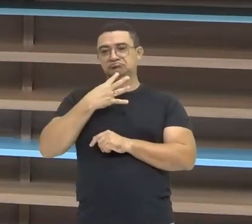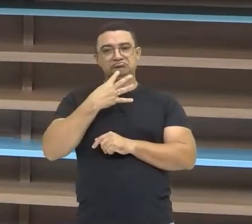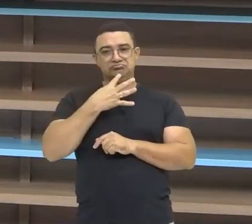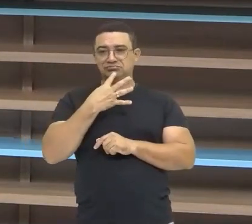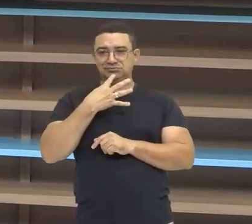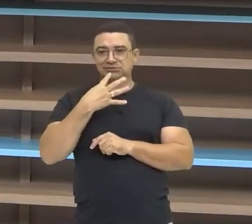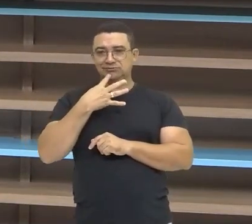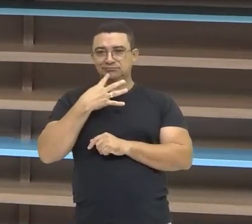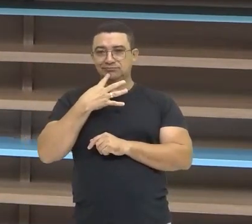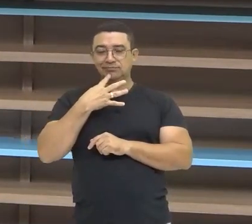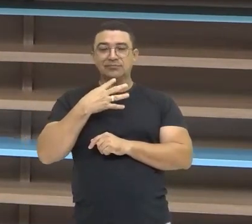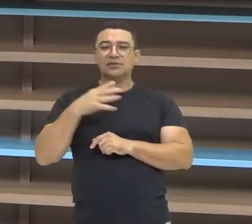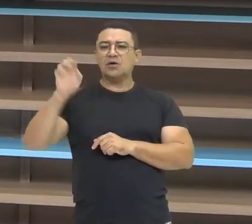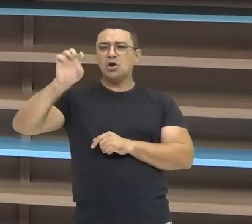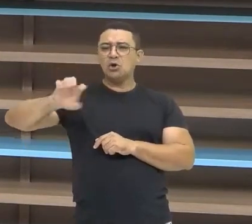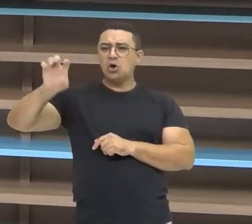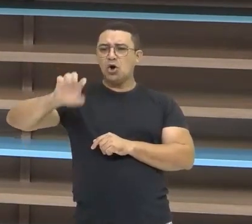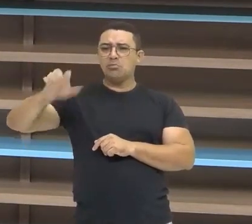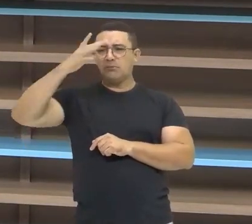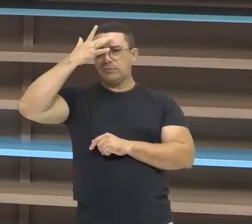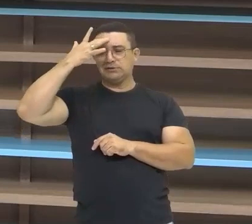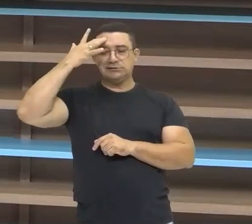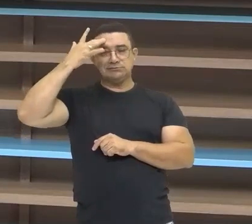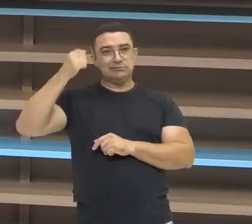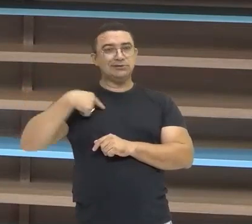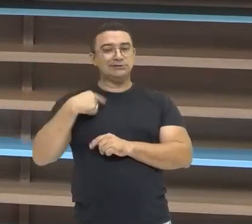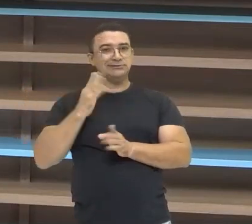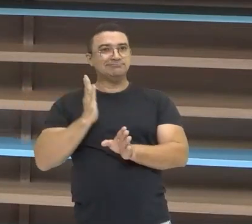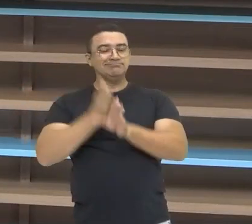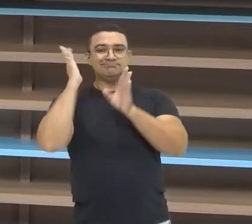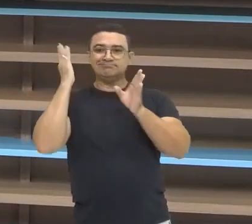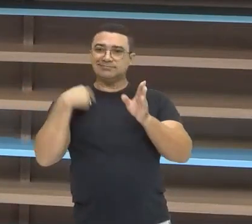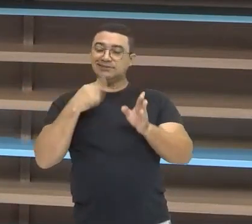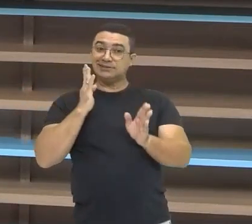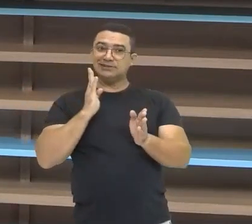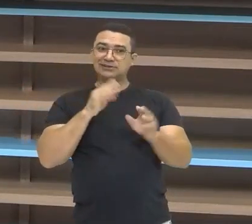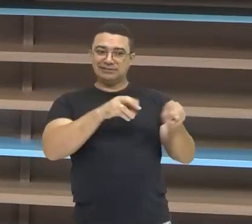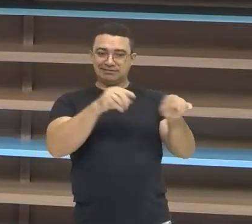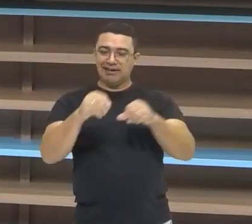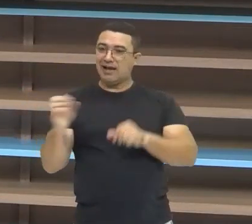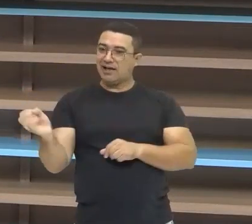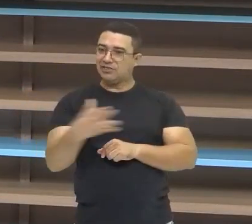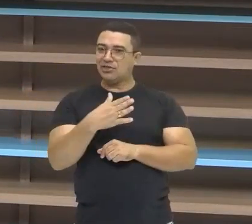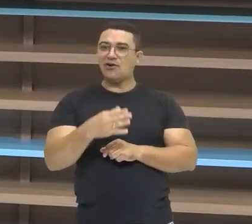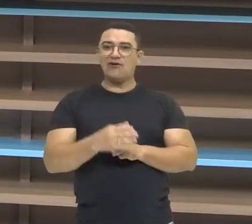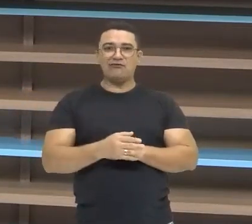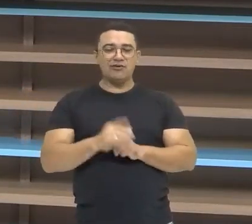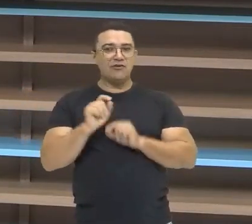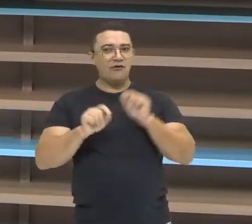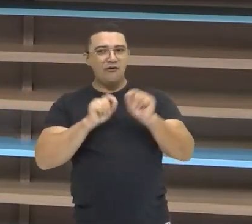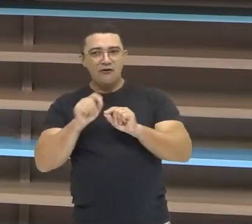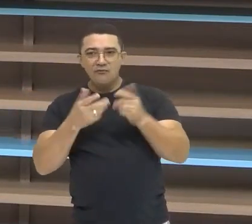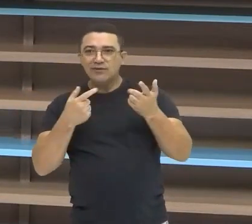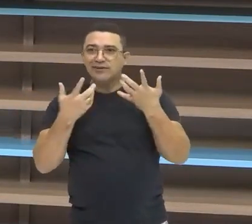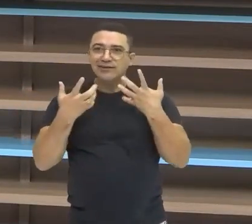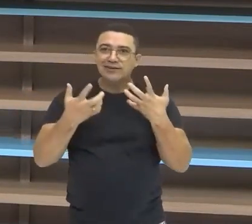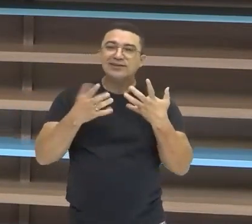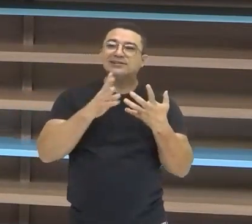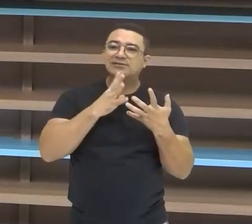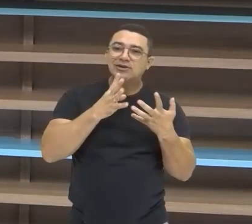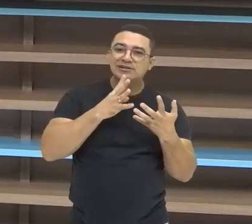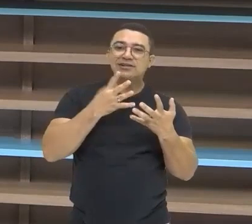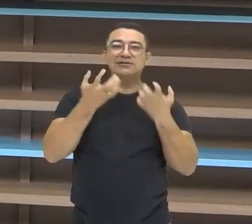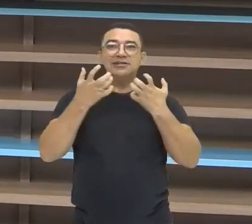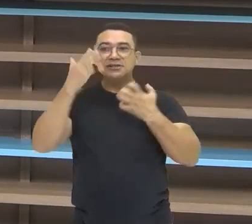para eles, era algo assim fantástico, né? As terras descobertas, eles queriam entender como é que era, eles queriam